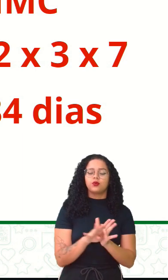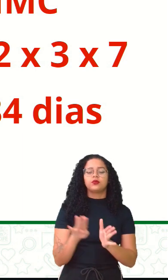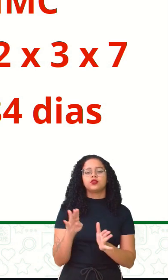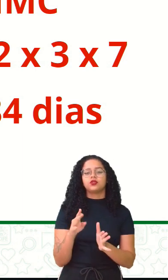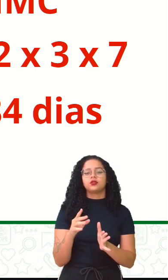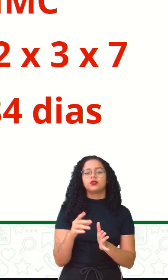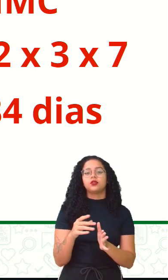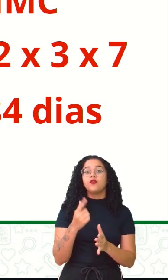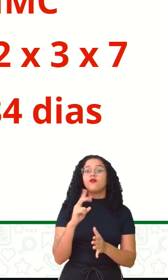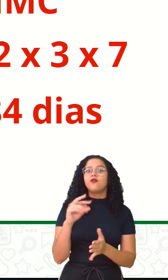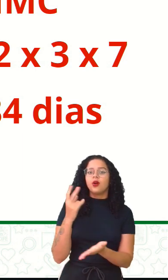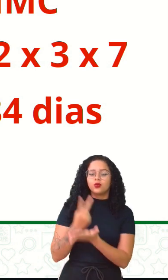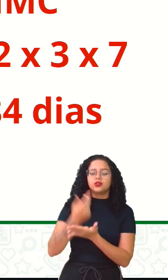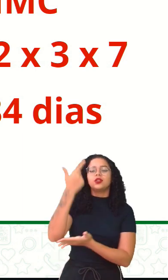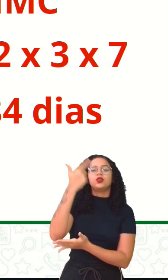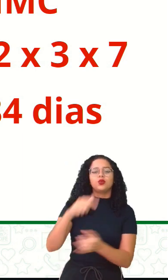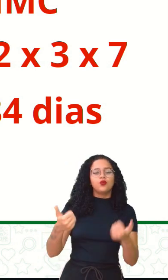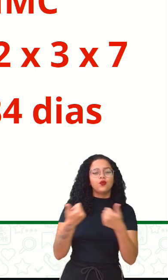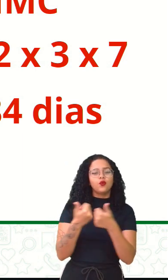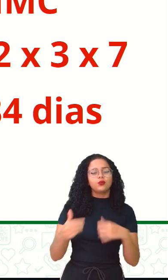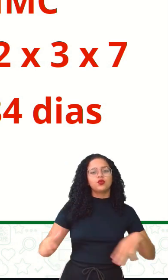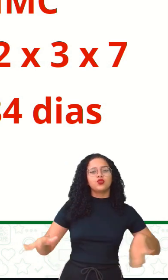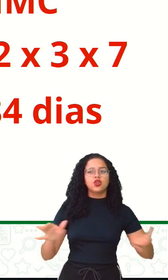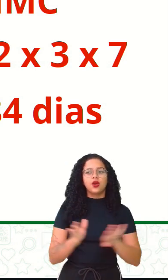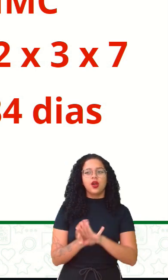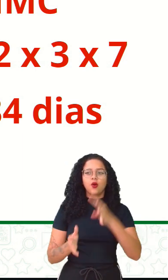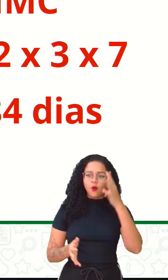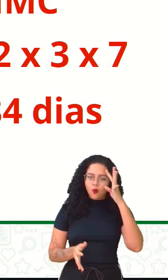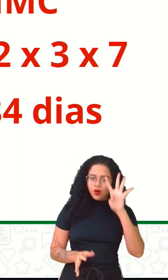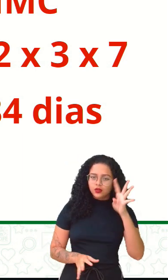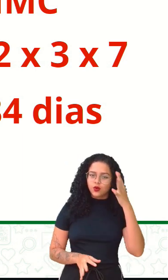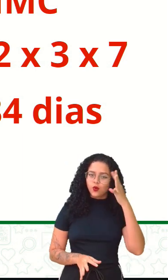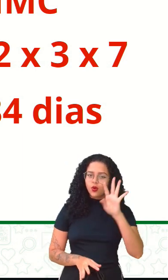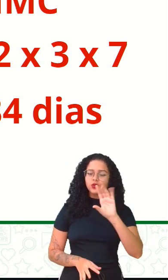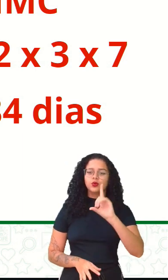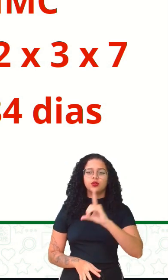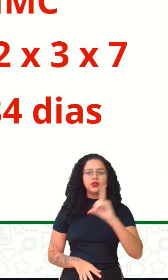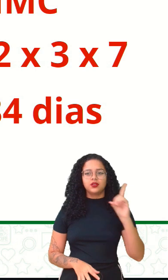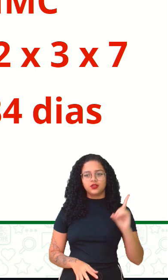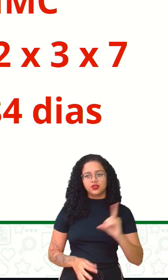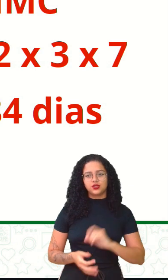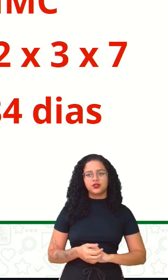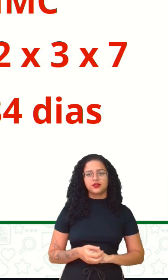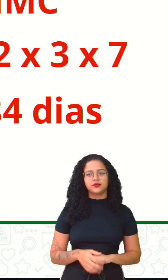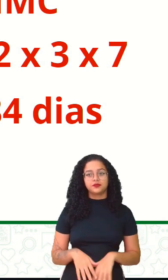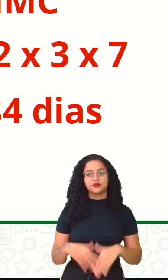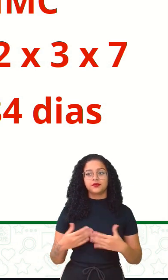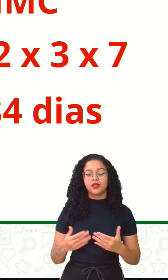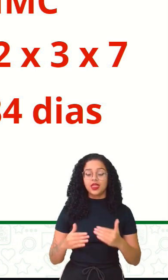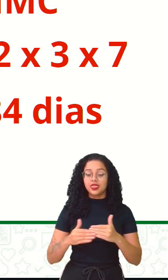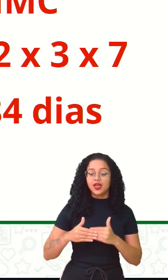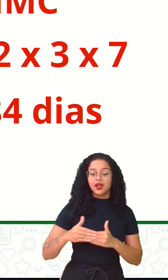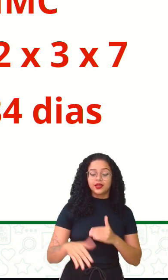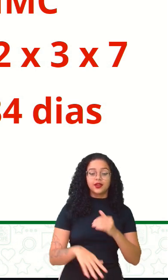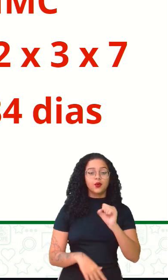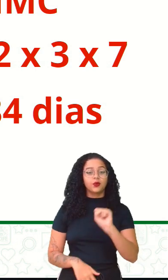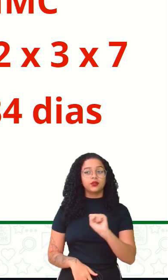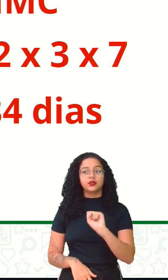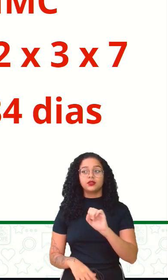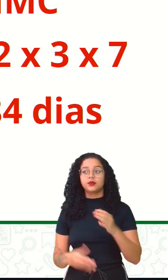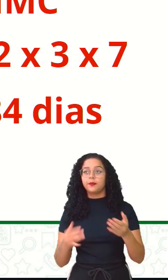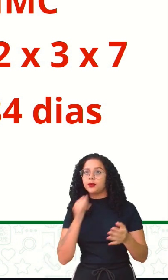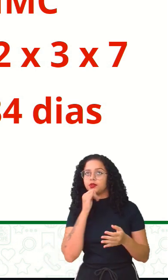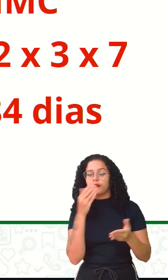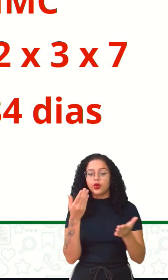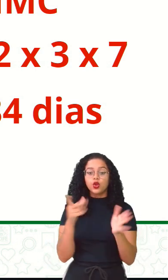ônibus, que chega de 4 em 4 dias, de 6 em 6 dias e de 7 em 7 dias. Então, daqui a 80, se encontrou